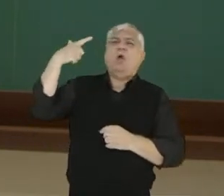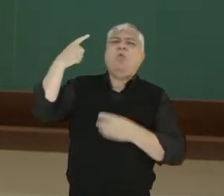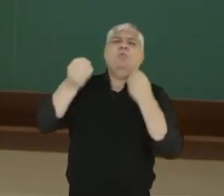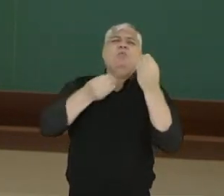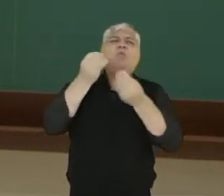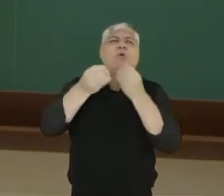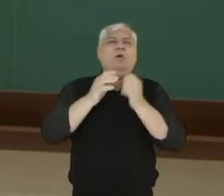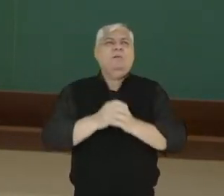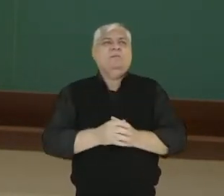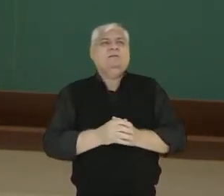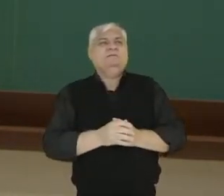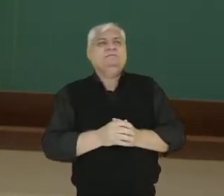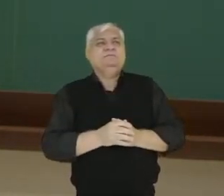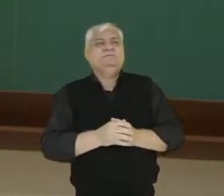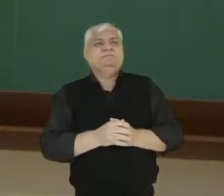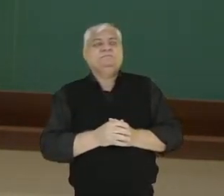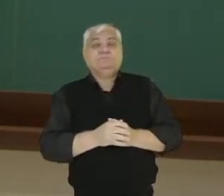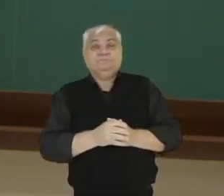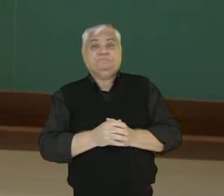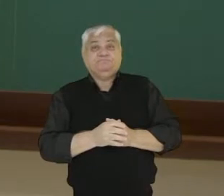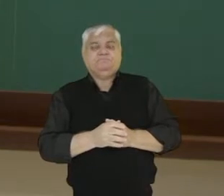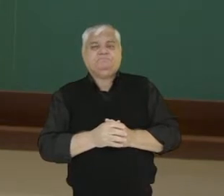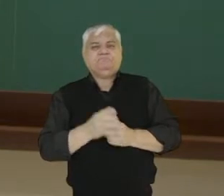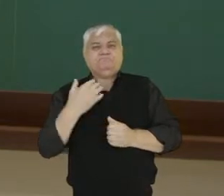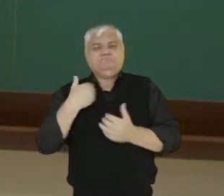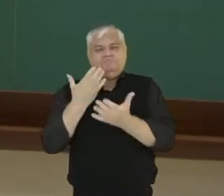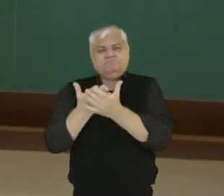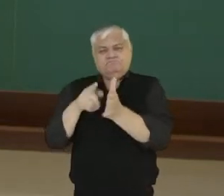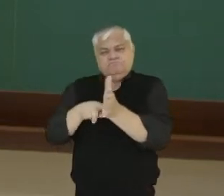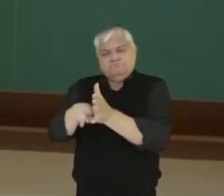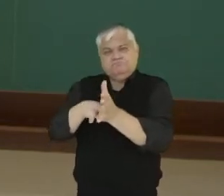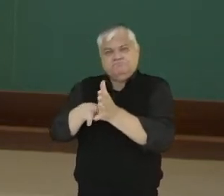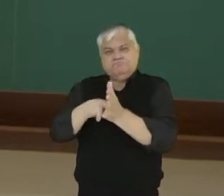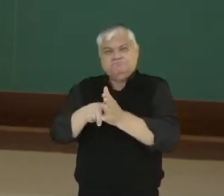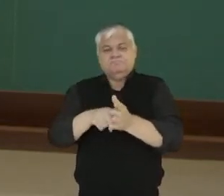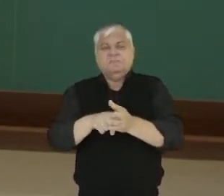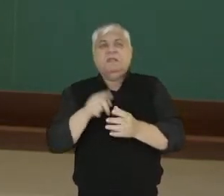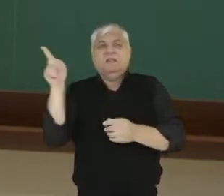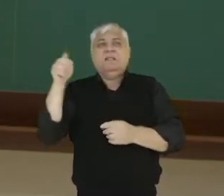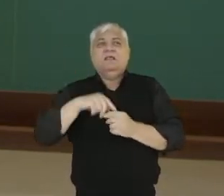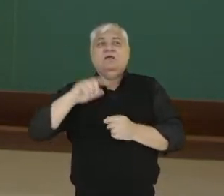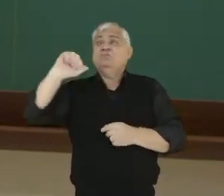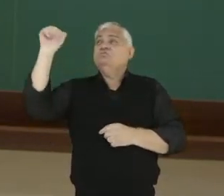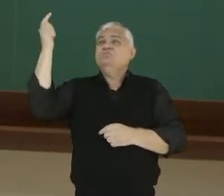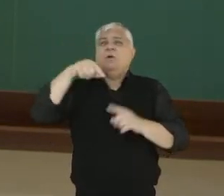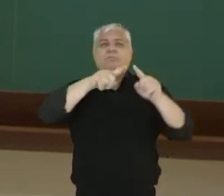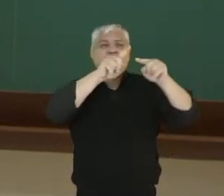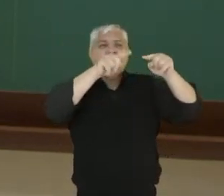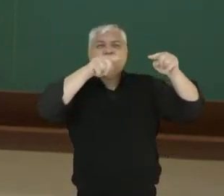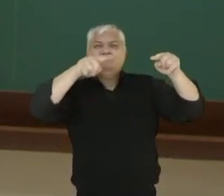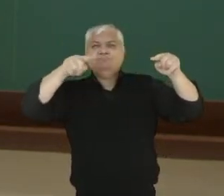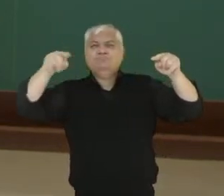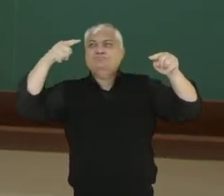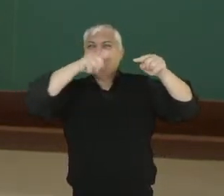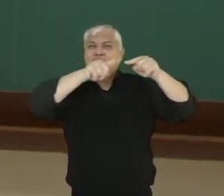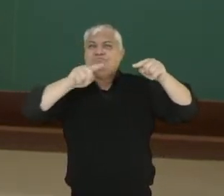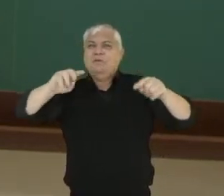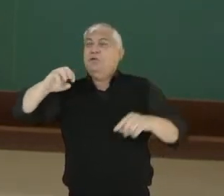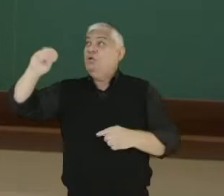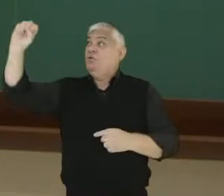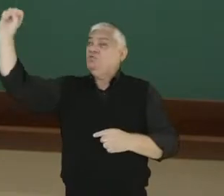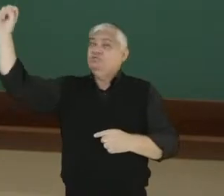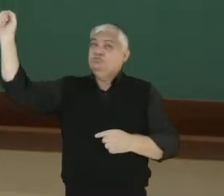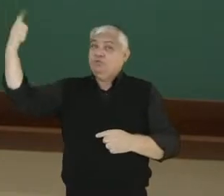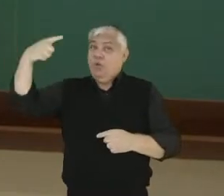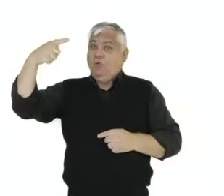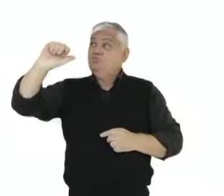que funciona o espectro solar aqui? Não, melhor dizendo, não o espectro solar sim, mas o espectro de radiações. Bem, no caso, o